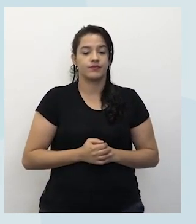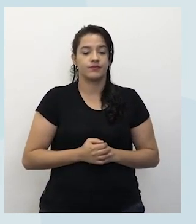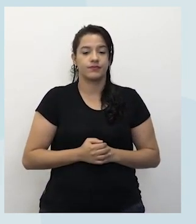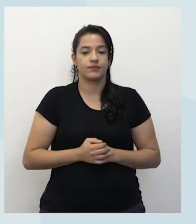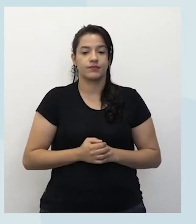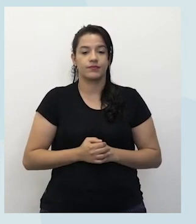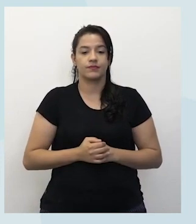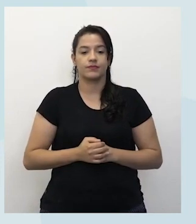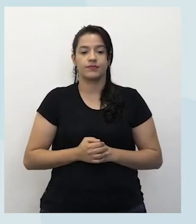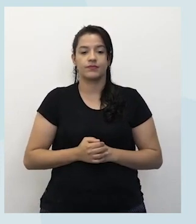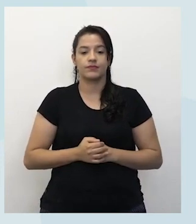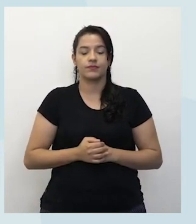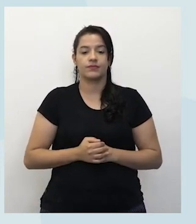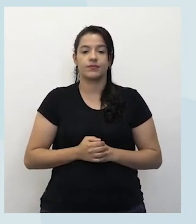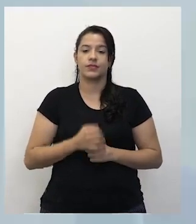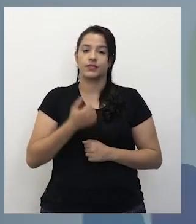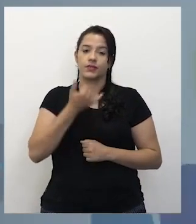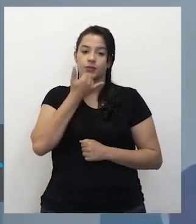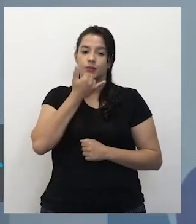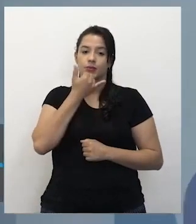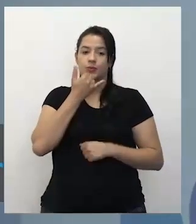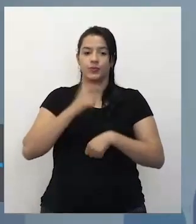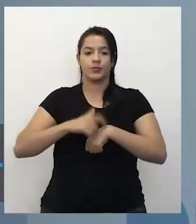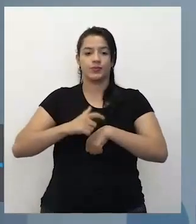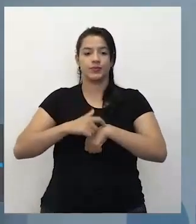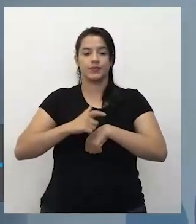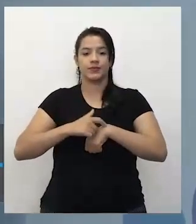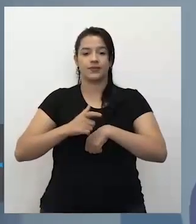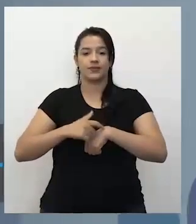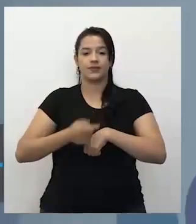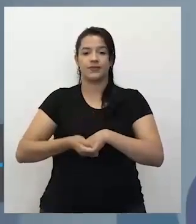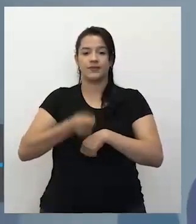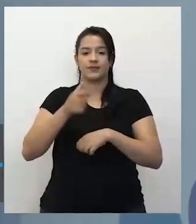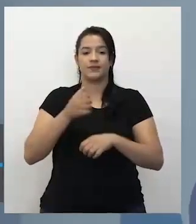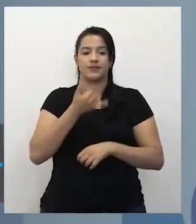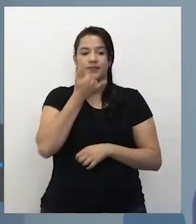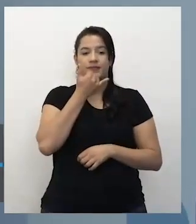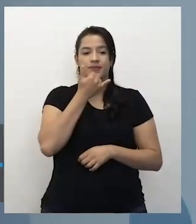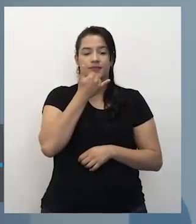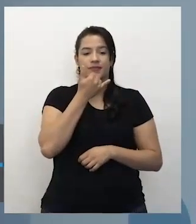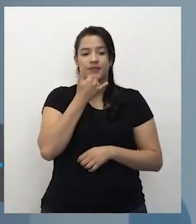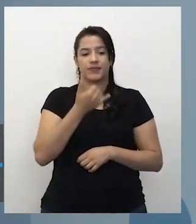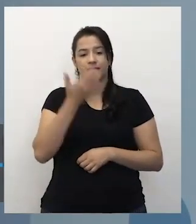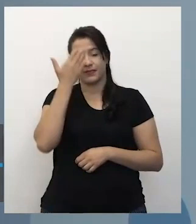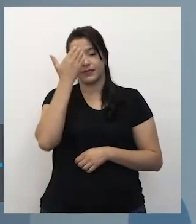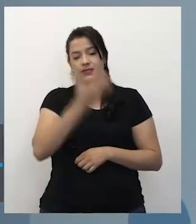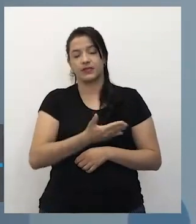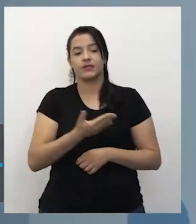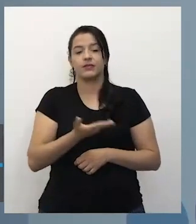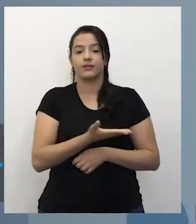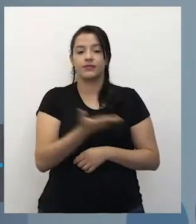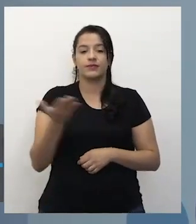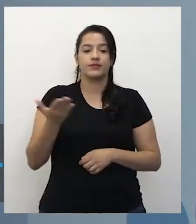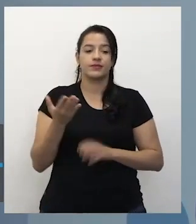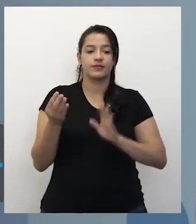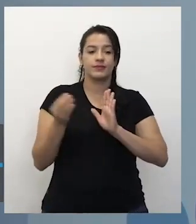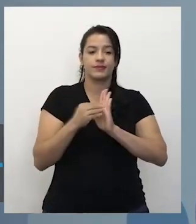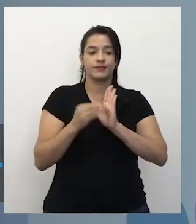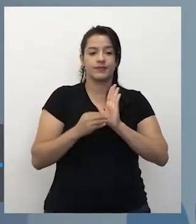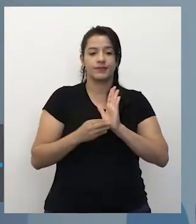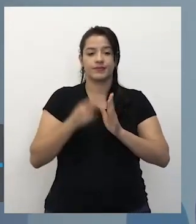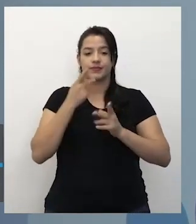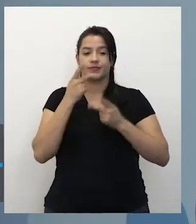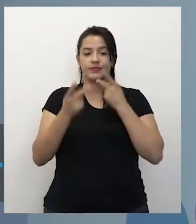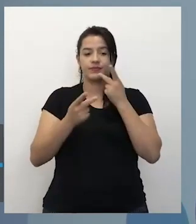Ah, ok. Não vai dar tempo. Sorry. Yeah. Bom, a aula está acabando. Sorry. Thank you, João. Então, vou deixar para vocês aí. A gente falou